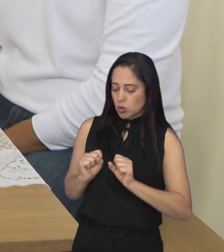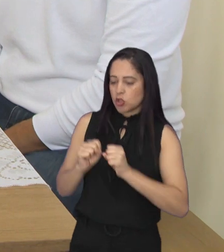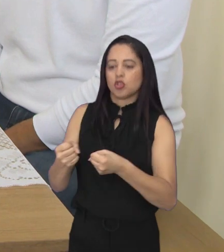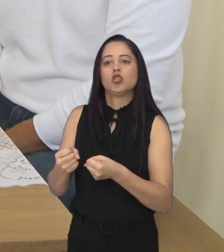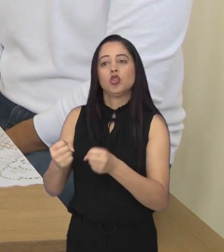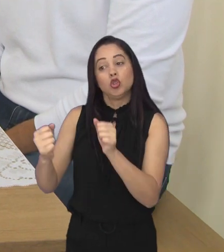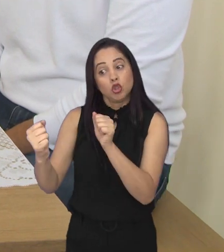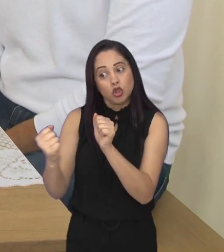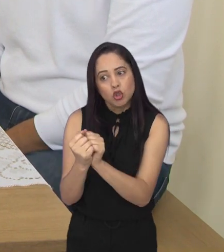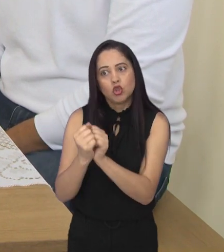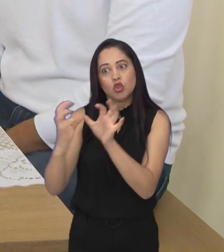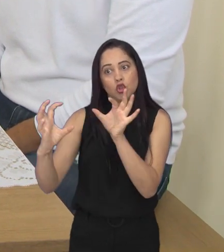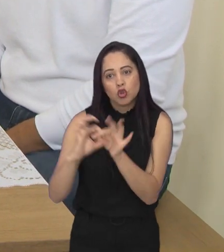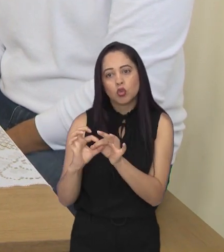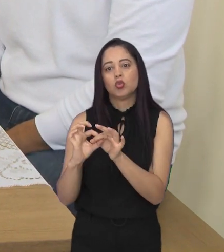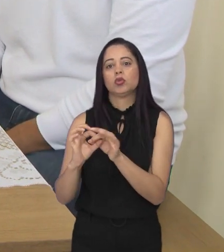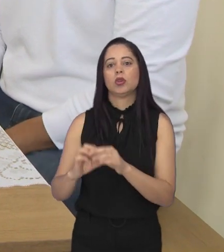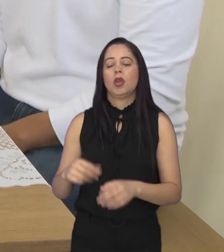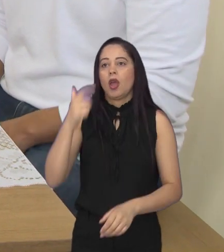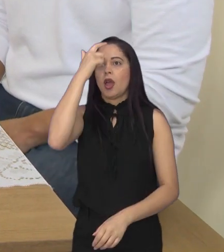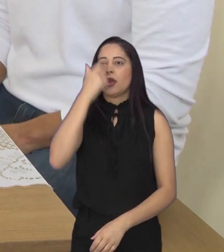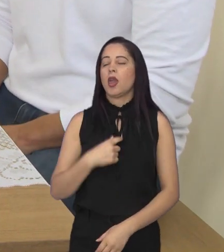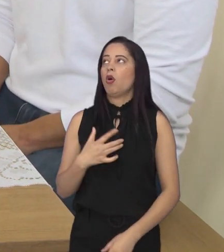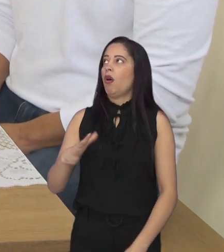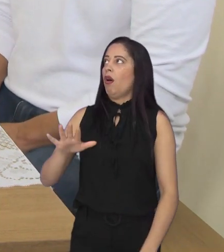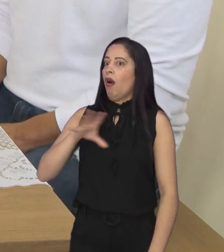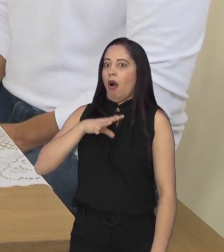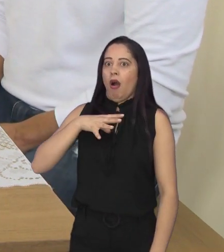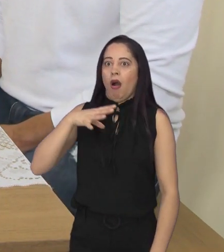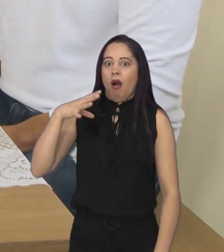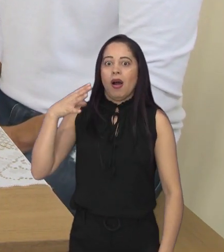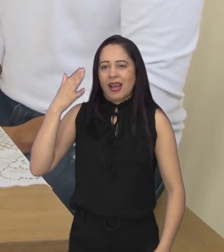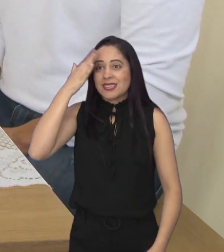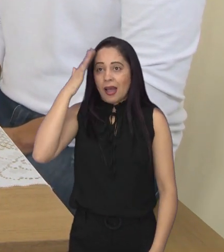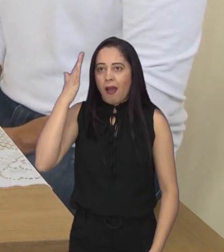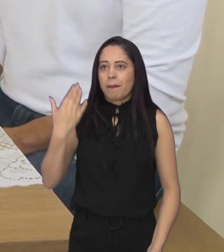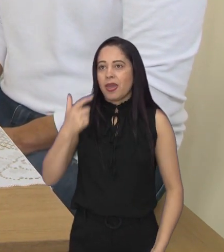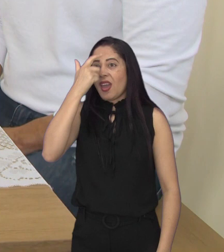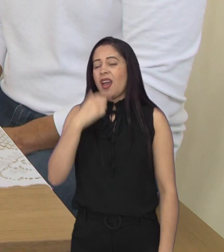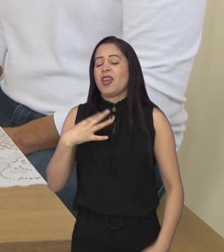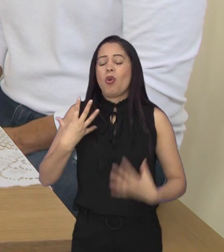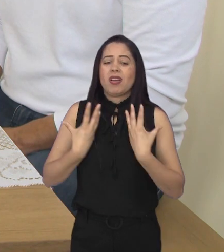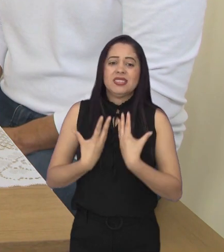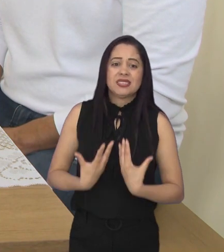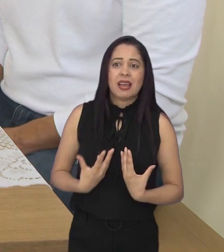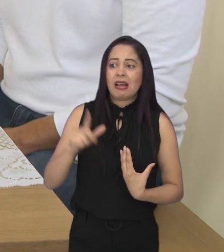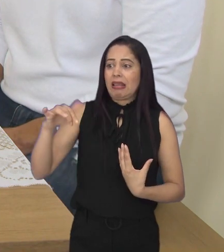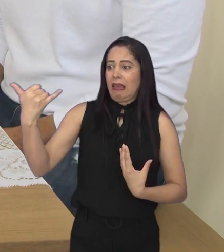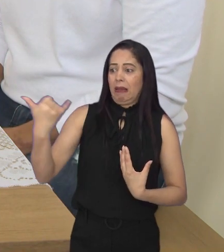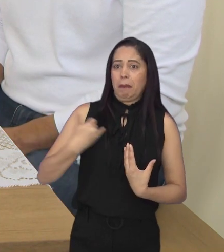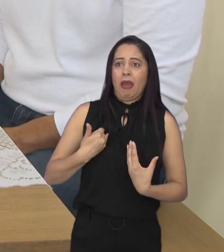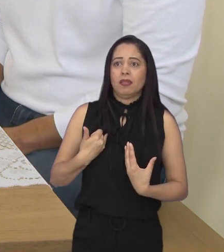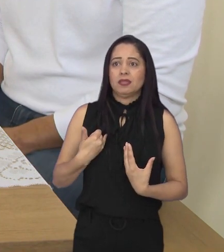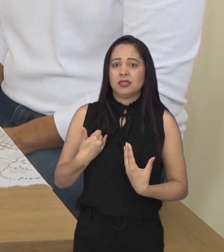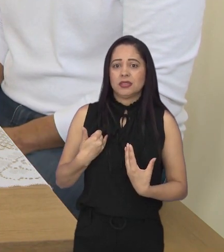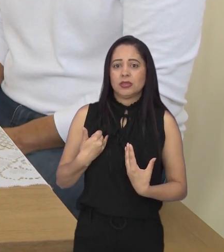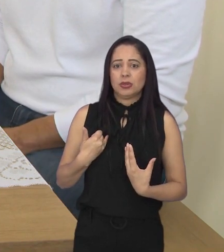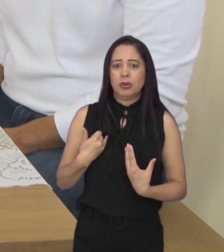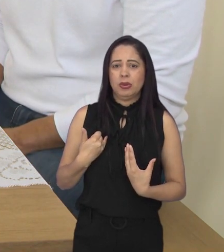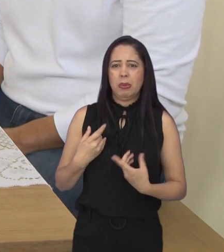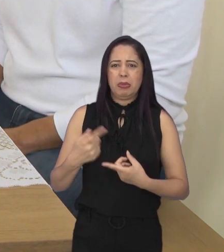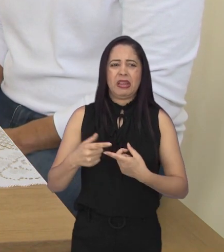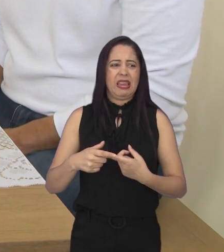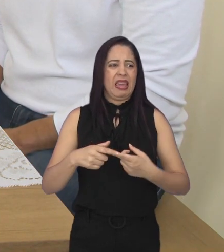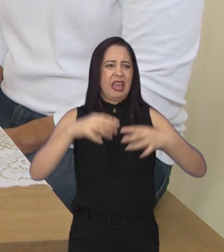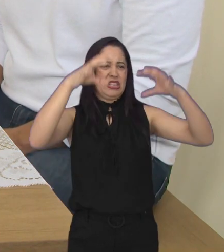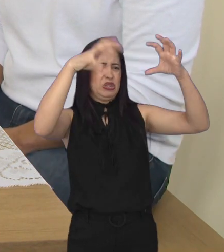Jam. E nós vamos fazer isso tudo acontecer. Eu quase caí pra trás, porque tipo, eu tava, sabe aquele dia que você tá esgotada? E que você chovendo,